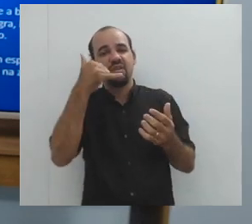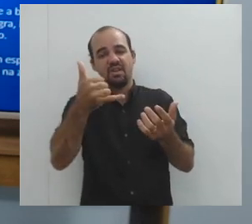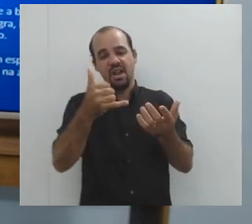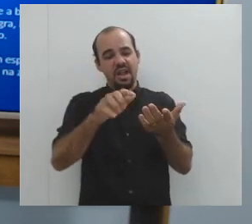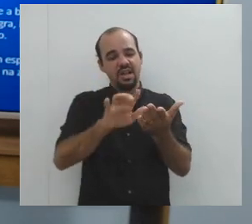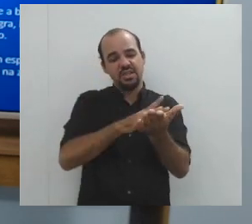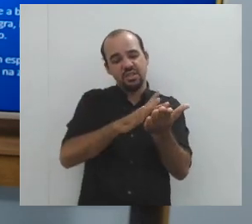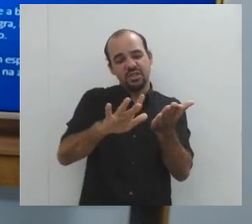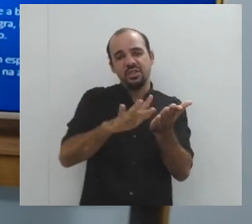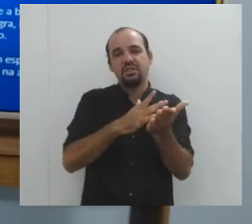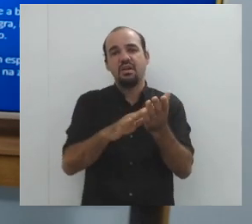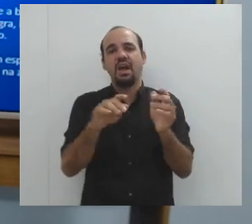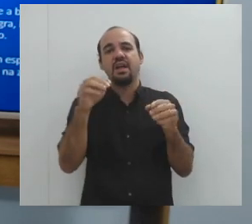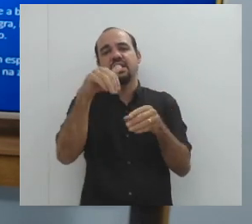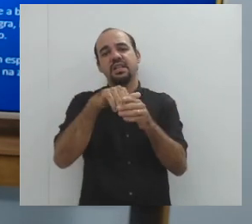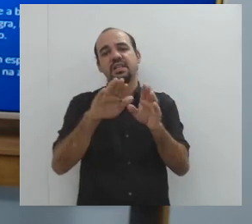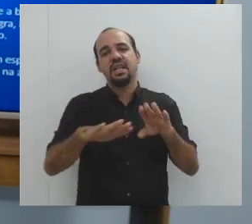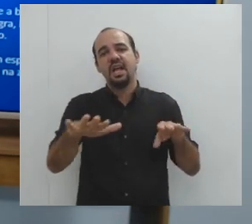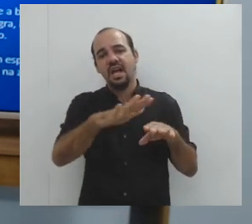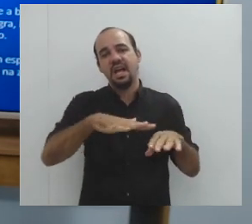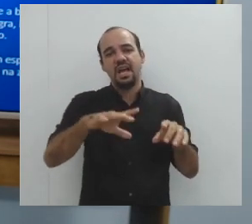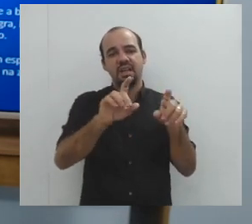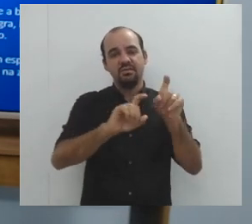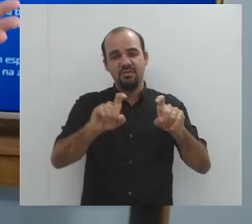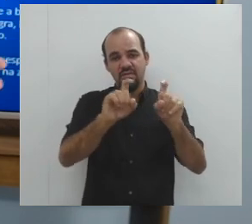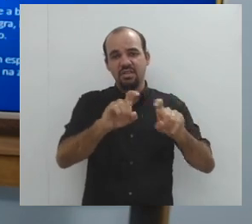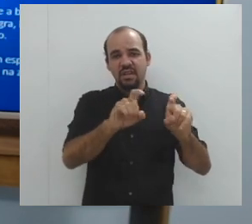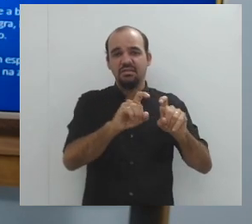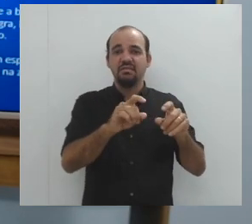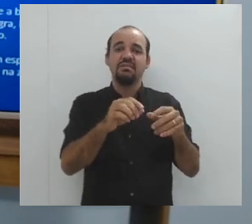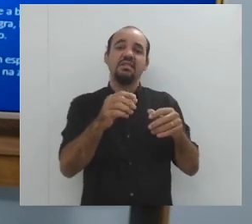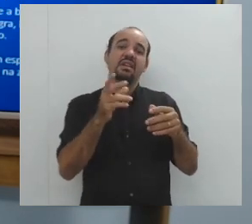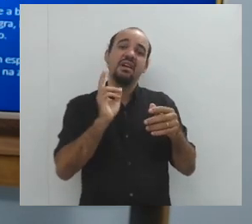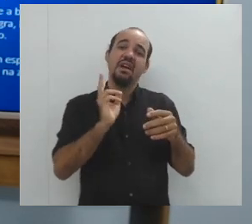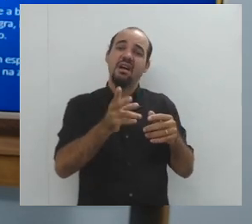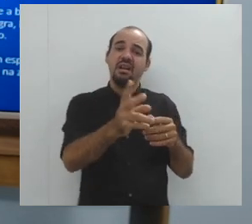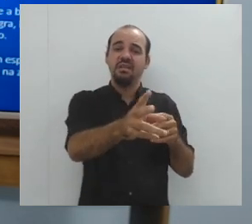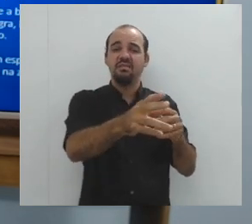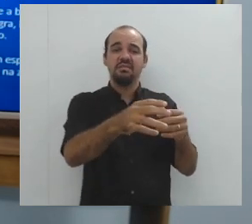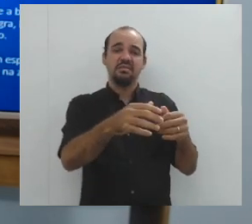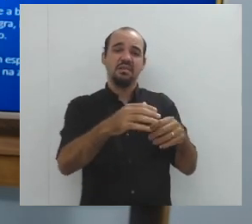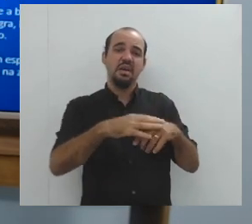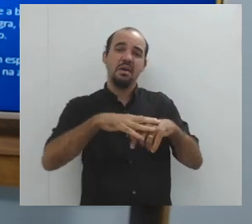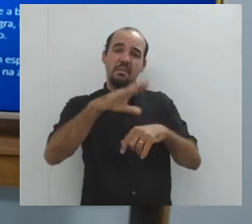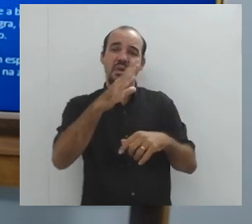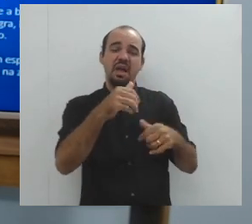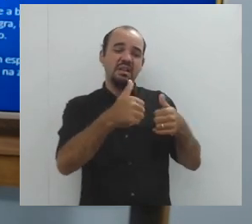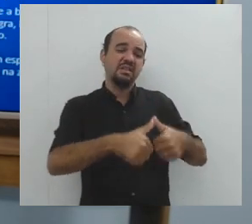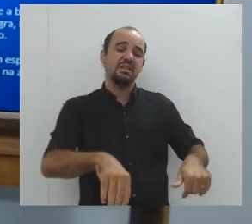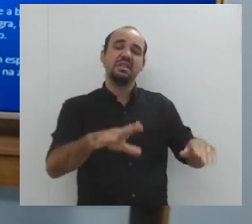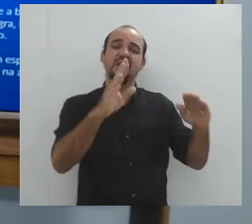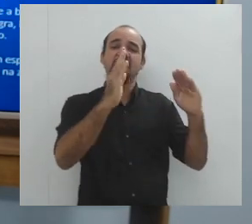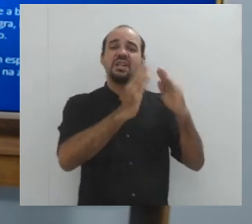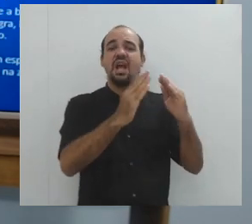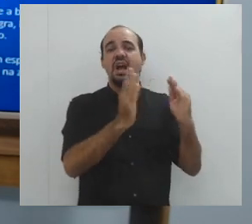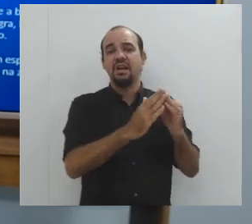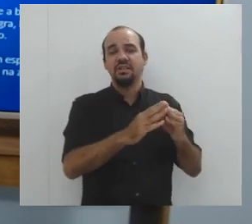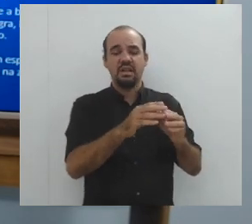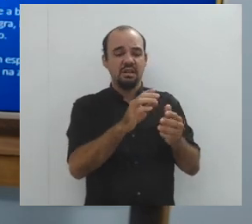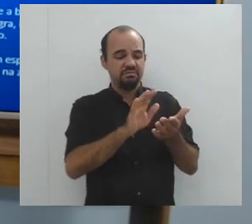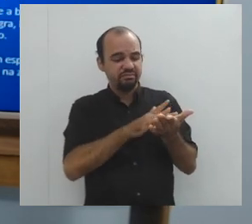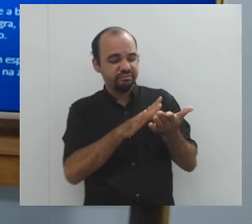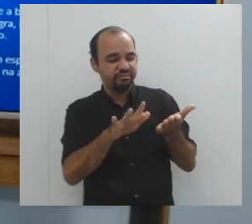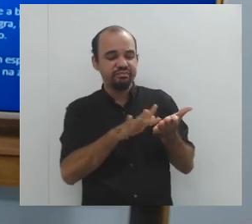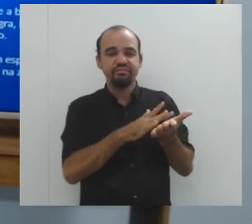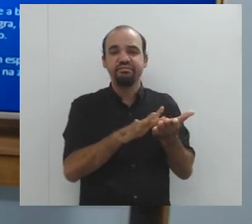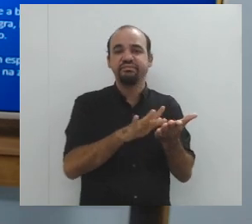tem afastado as crianças dos jogos populares, da atividade livre, de criar essas atividades. Na zona rural, por uma